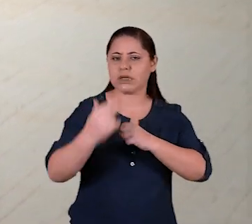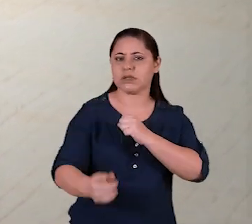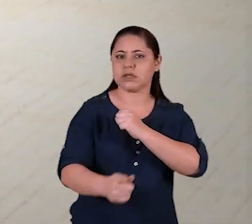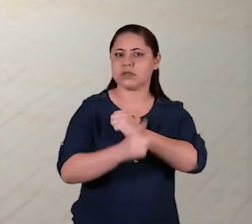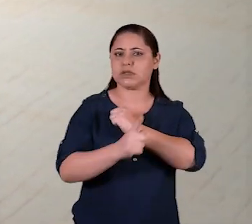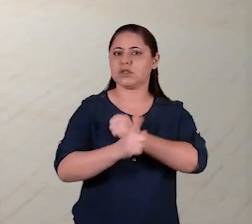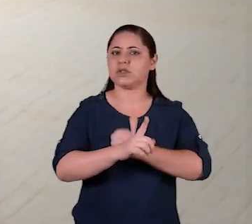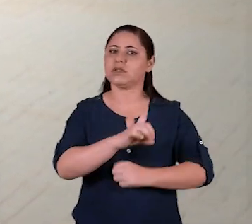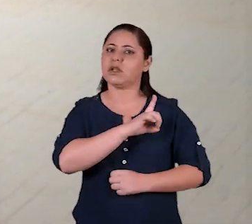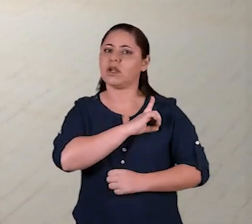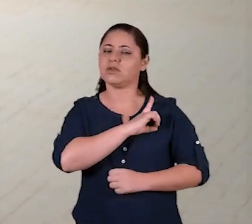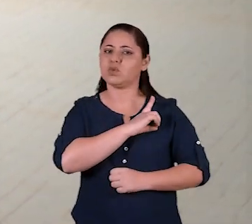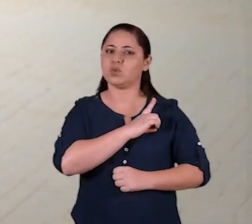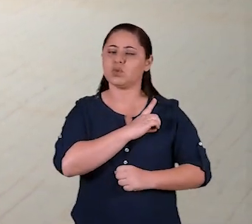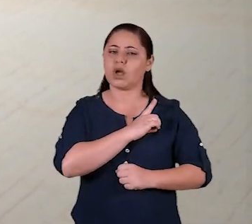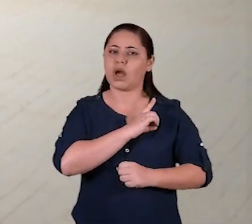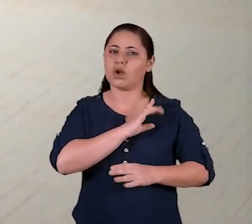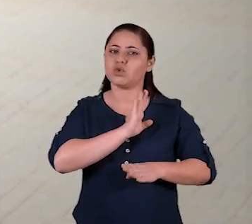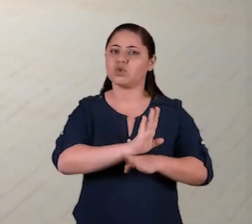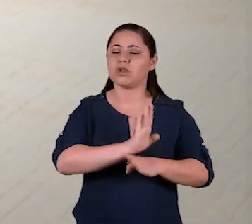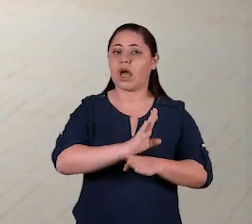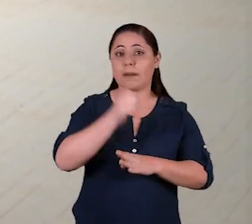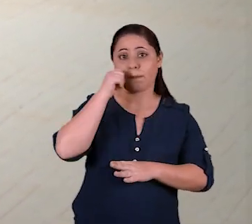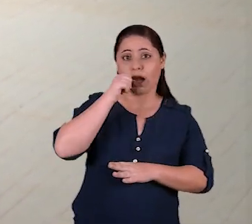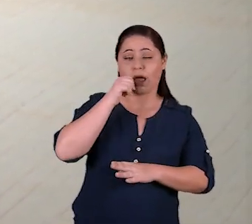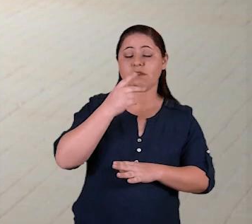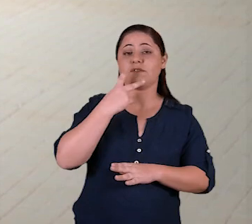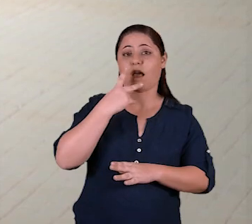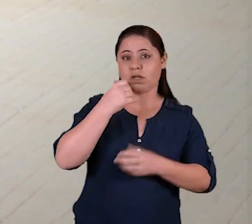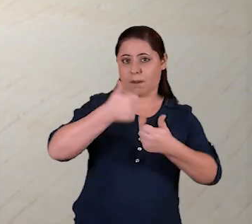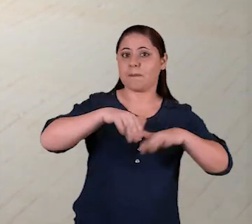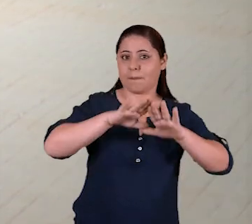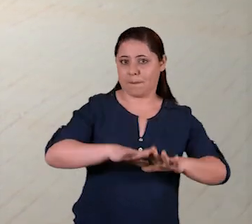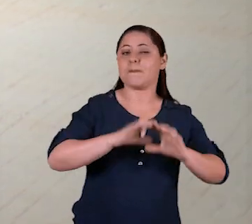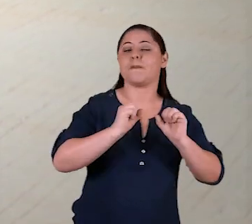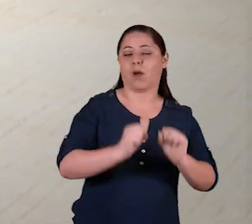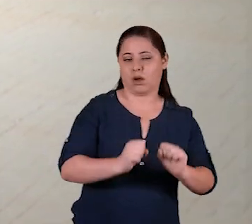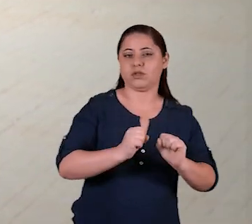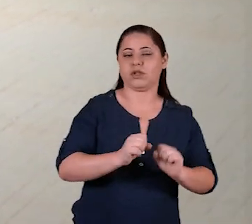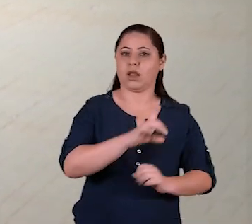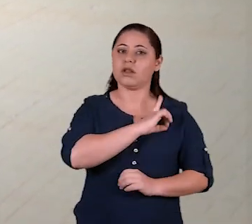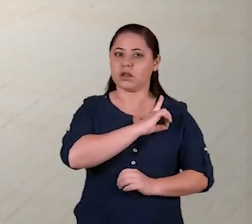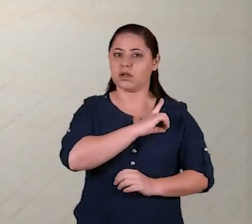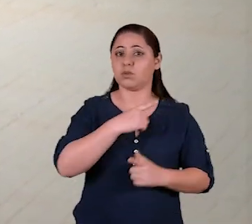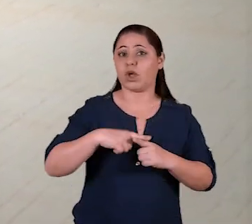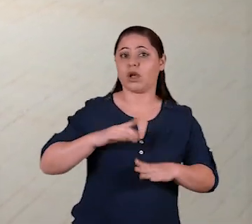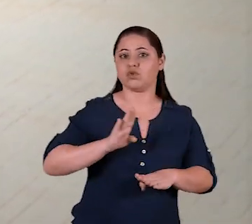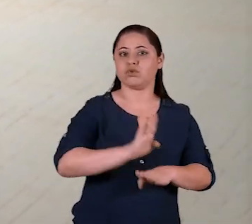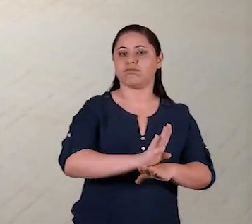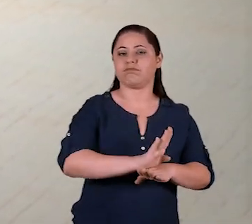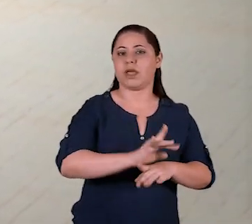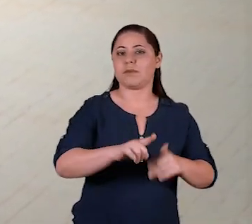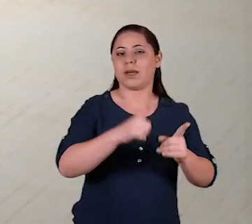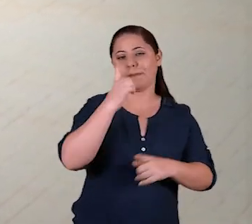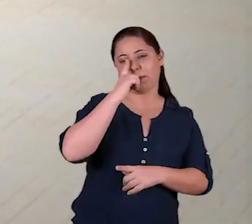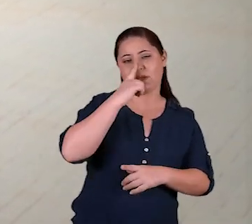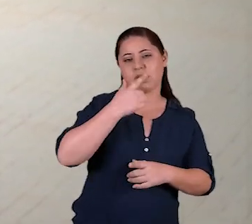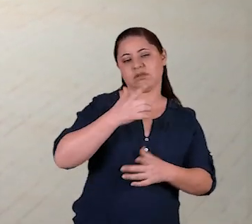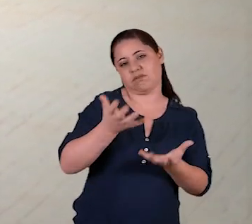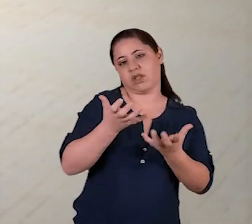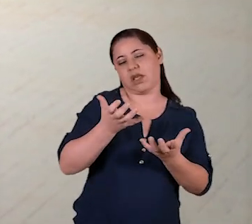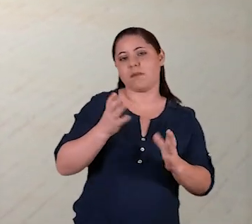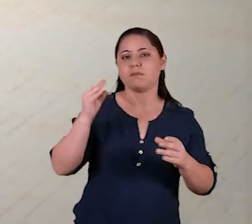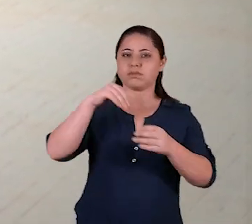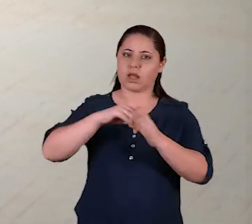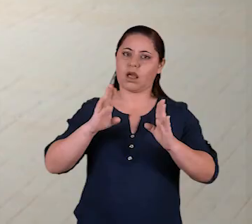amparo da delegacia? Aí a mulher lá da delegacia, ela falou se a gente quisesse ficar lá, a gente poderia ficar lá, entendeu? Para ajudar a gente, mas minha mãe quis ficar em